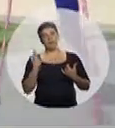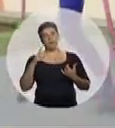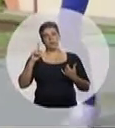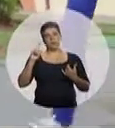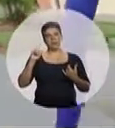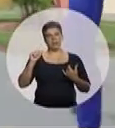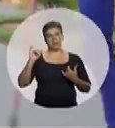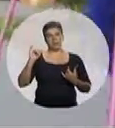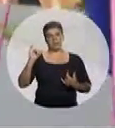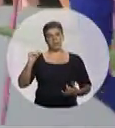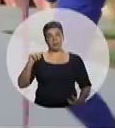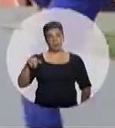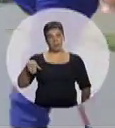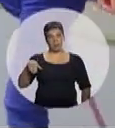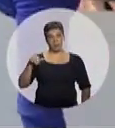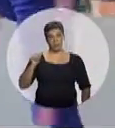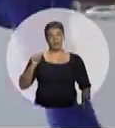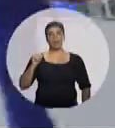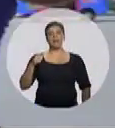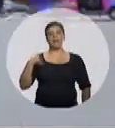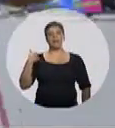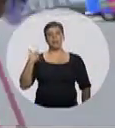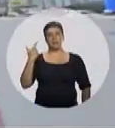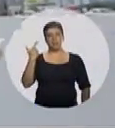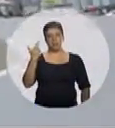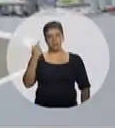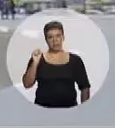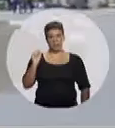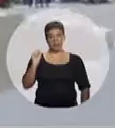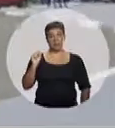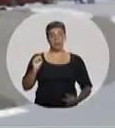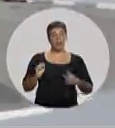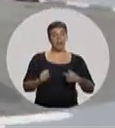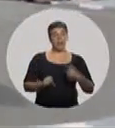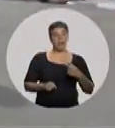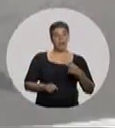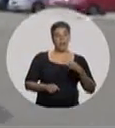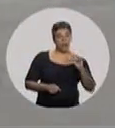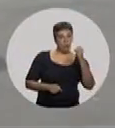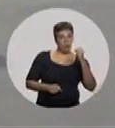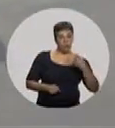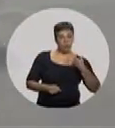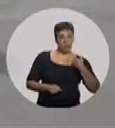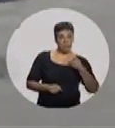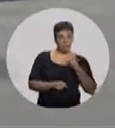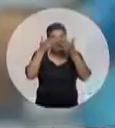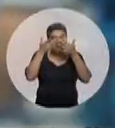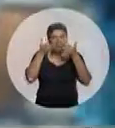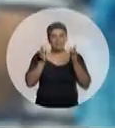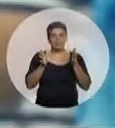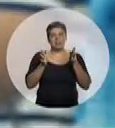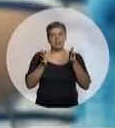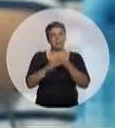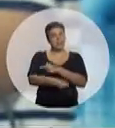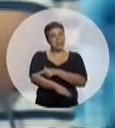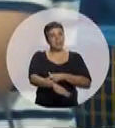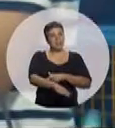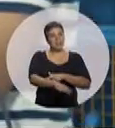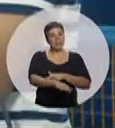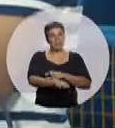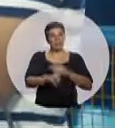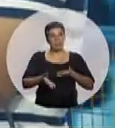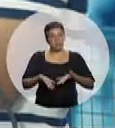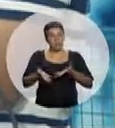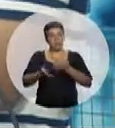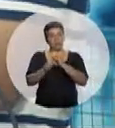para combater a exclusão social e a discriminação no trabalho, possibilitando a troca de experiências e discussões sobre o tema.